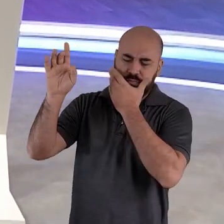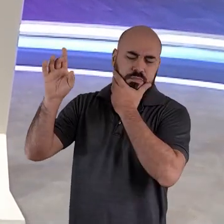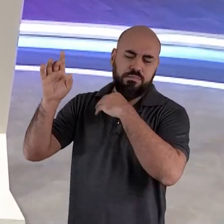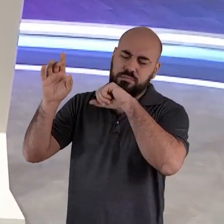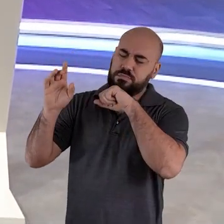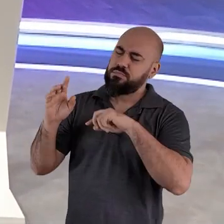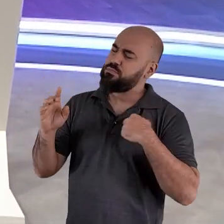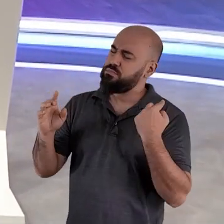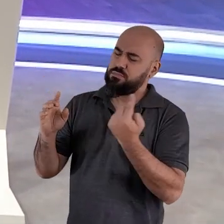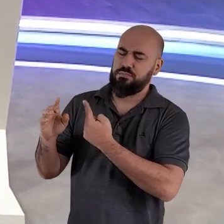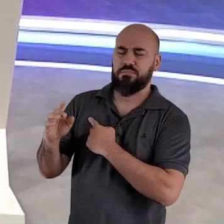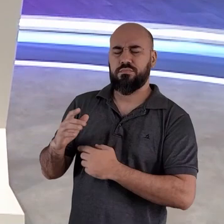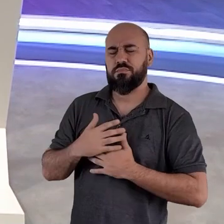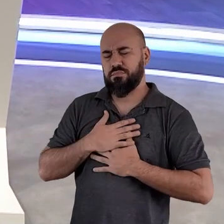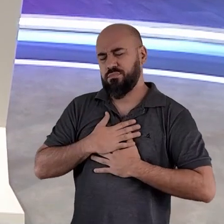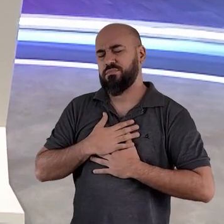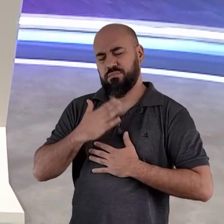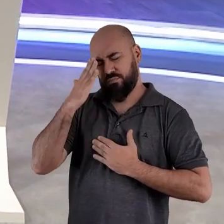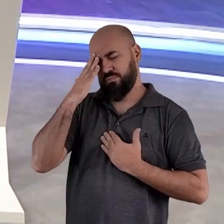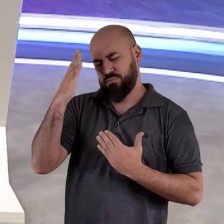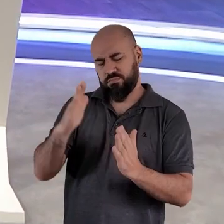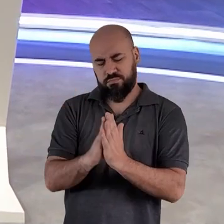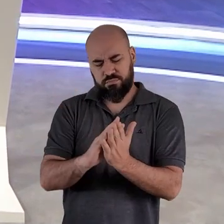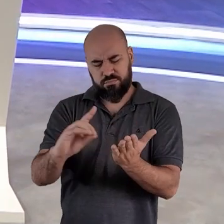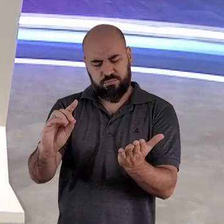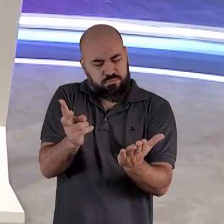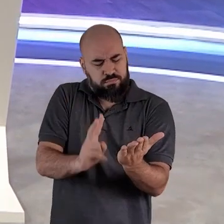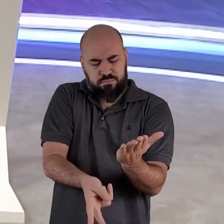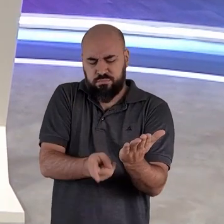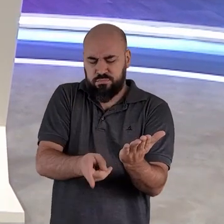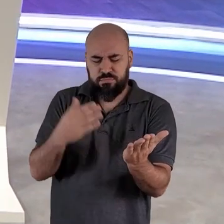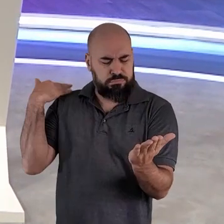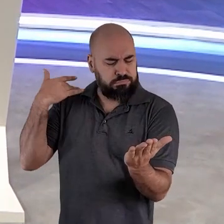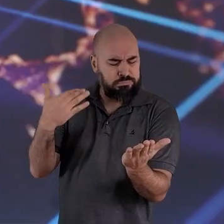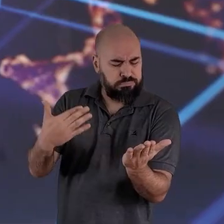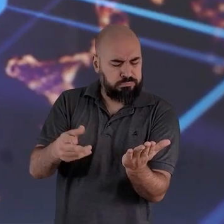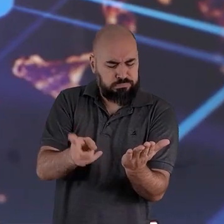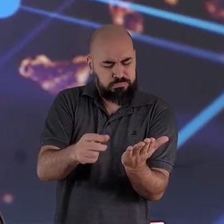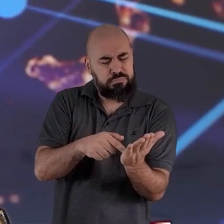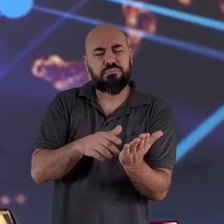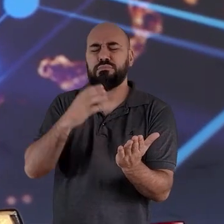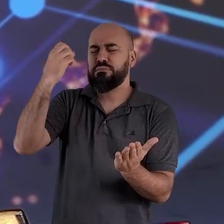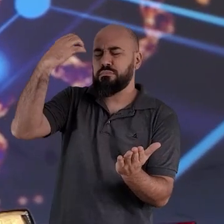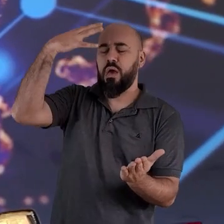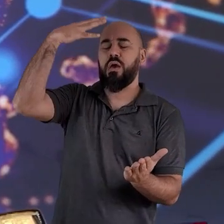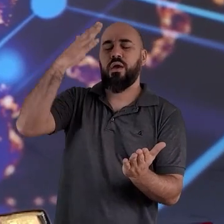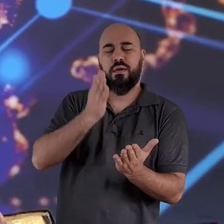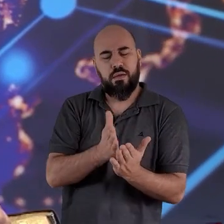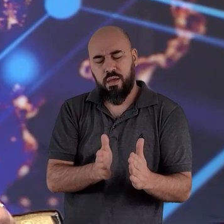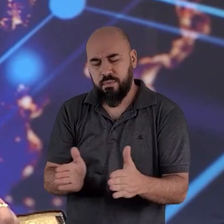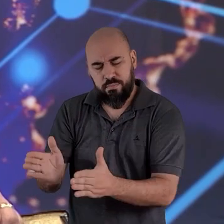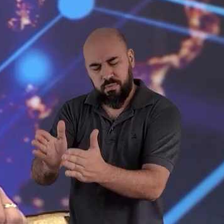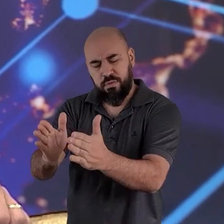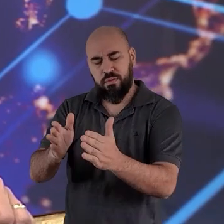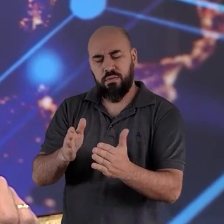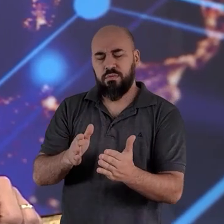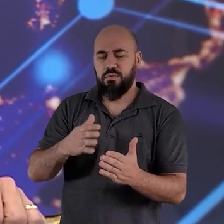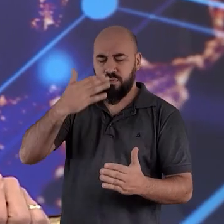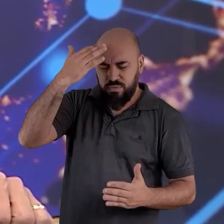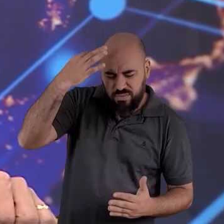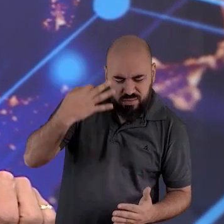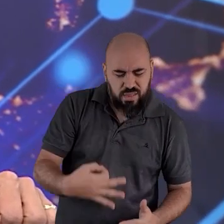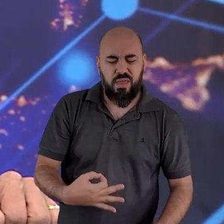nosso, obrigado porque temos a Bíblia, a Tua Palavra, que mostra o caminho e a direção, ilumina e nos